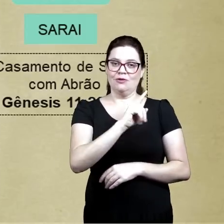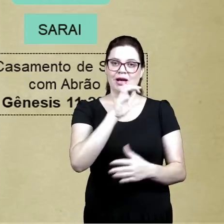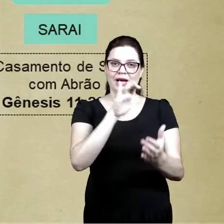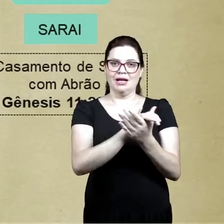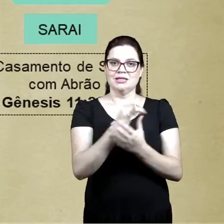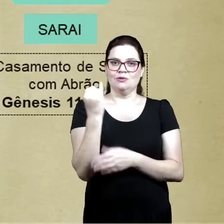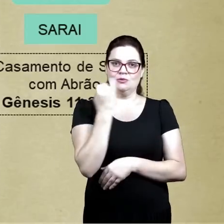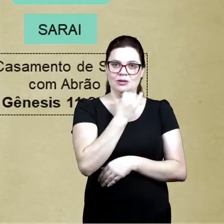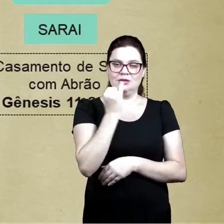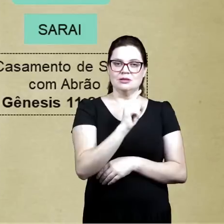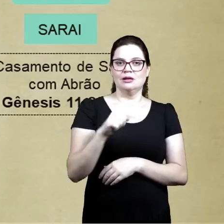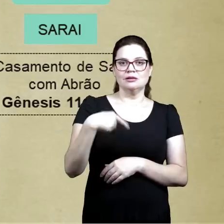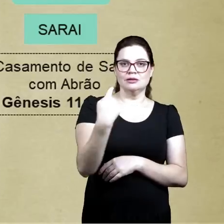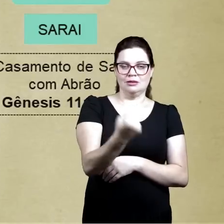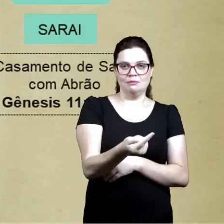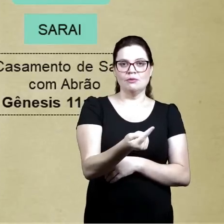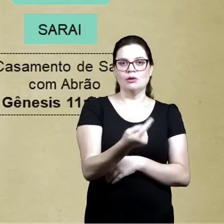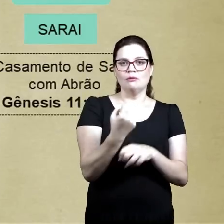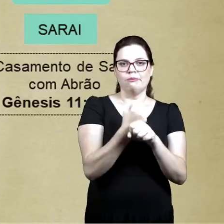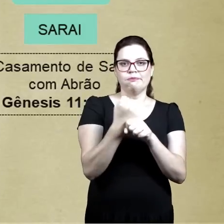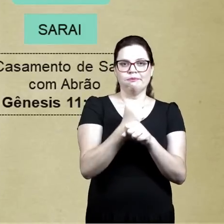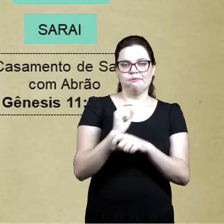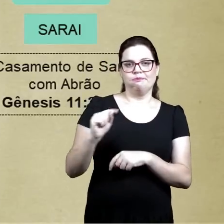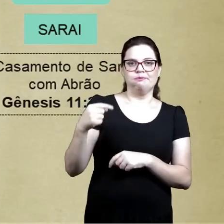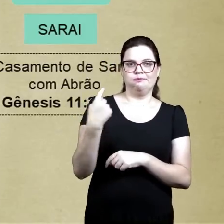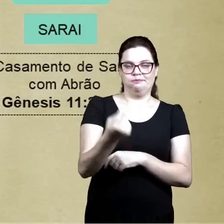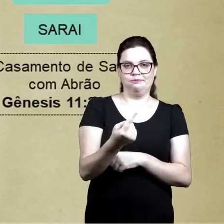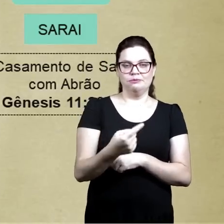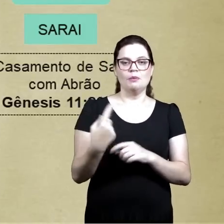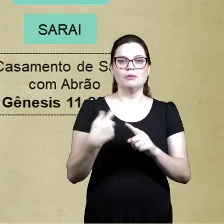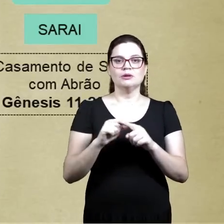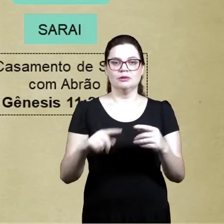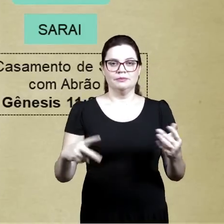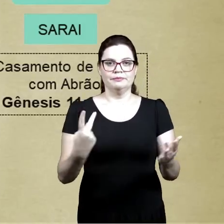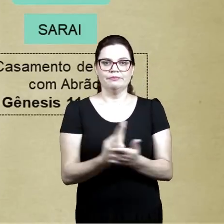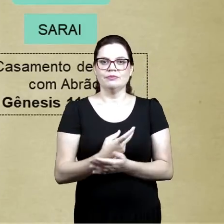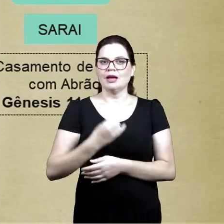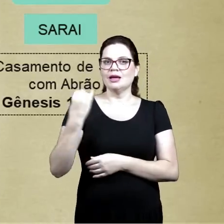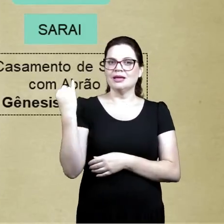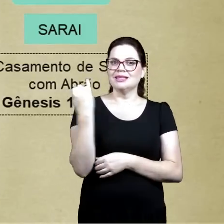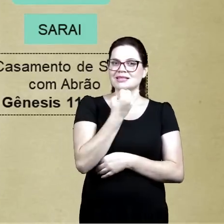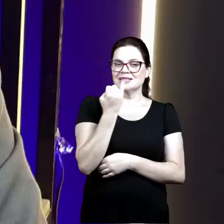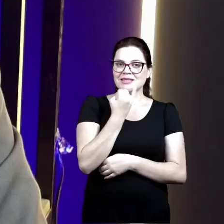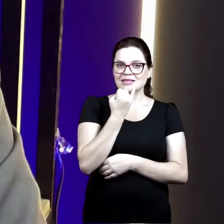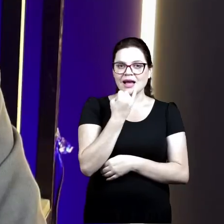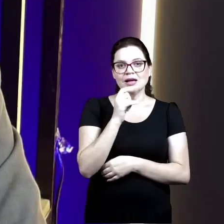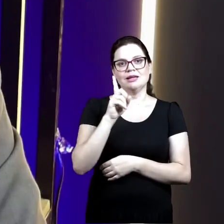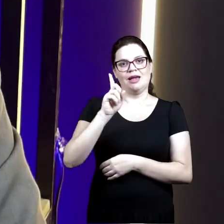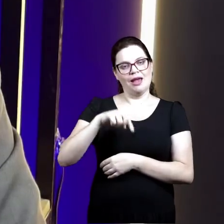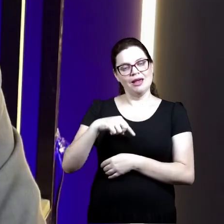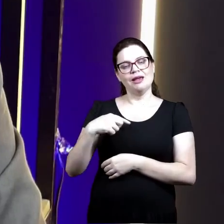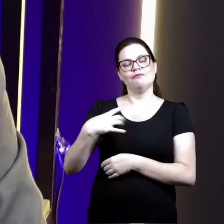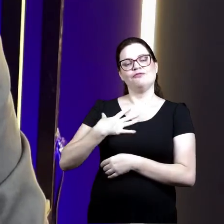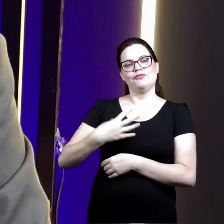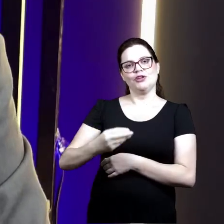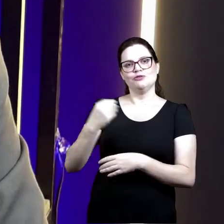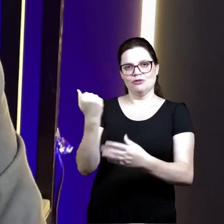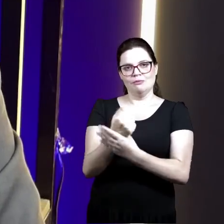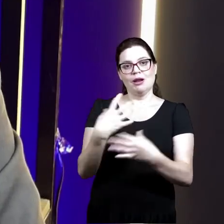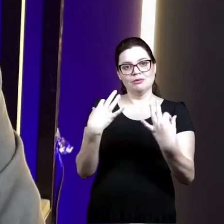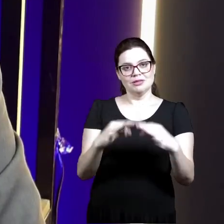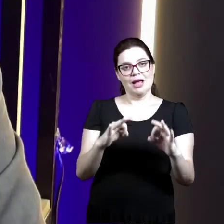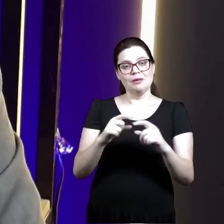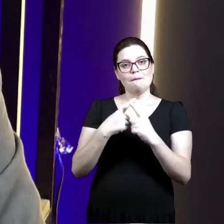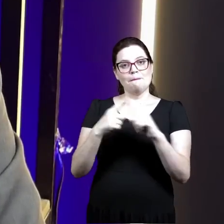Isaac posteriormente, anos à frente. Que Isaac, que é o filho de Abraão, que será o filho de Abraão, né?